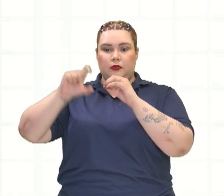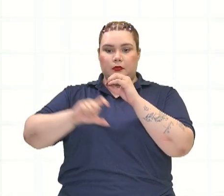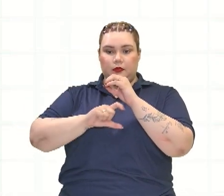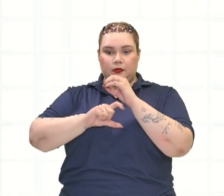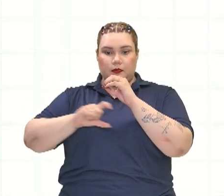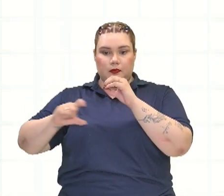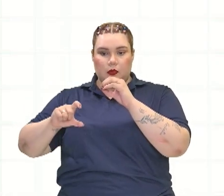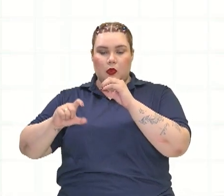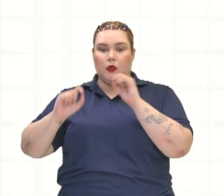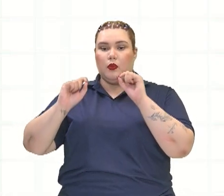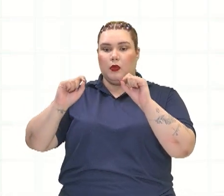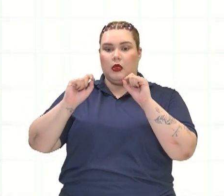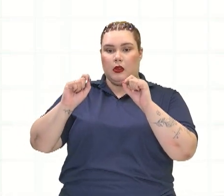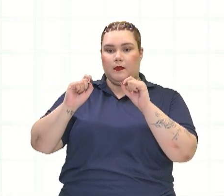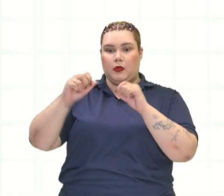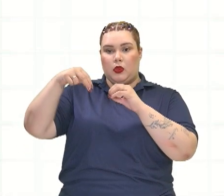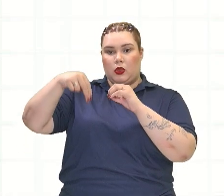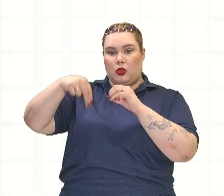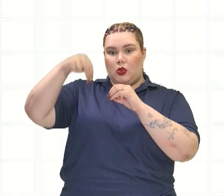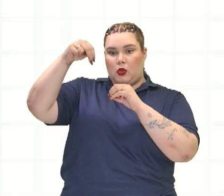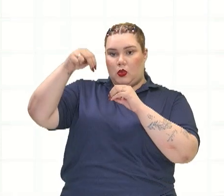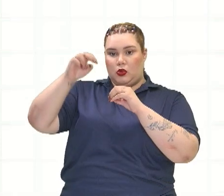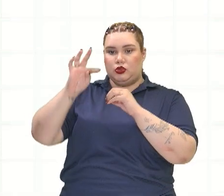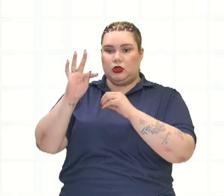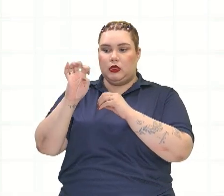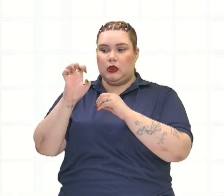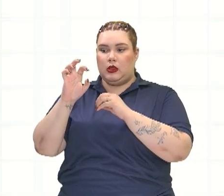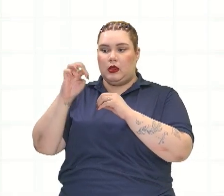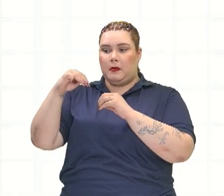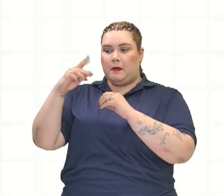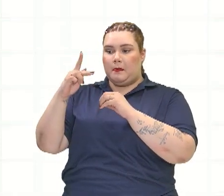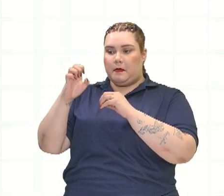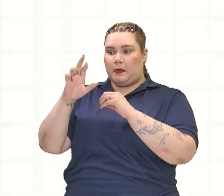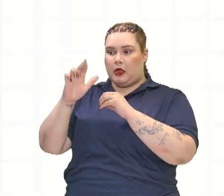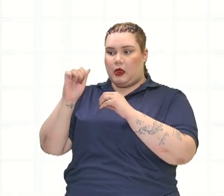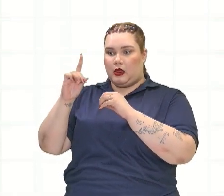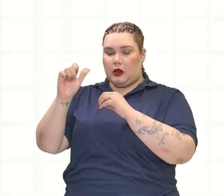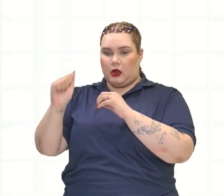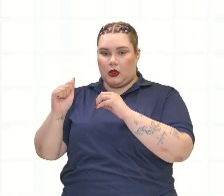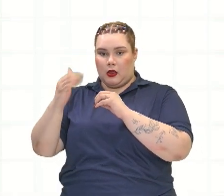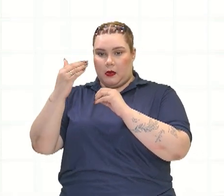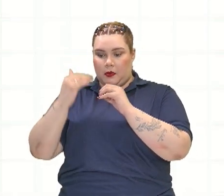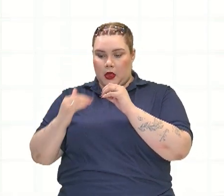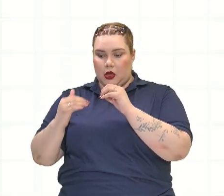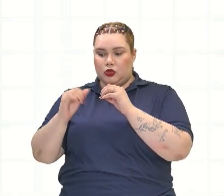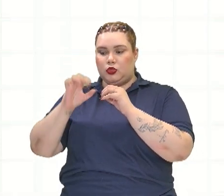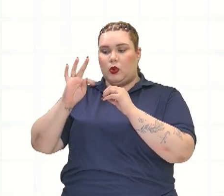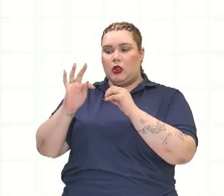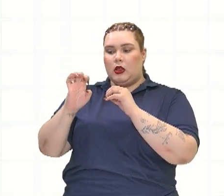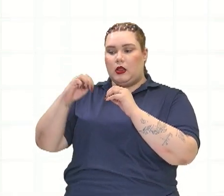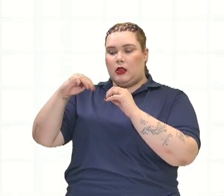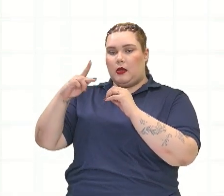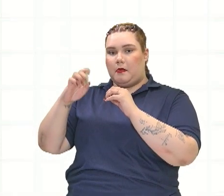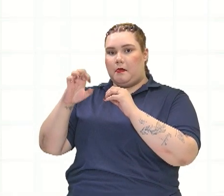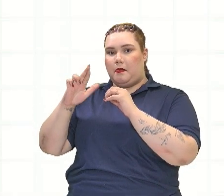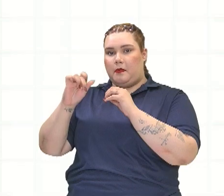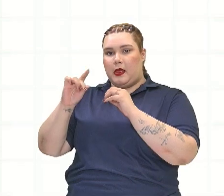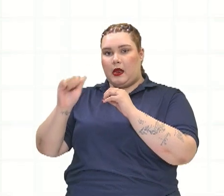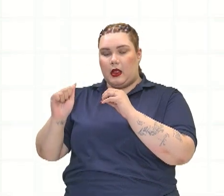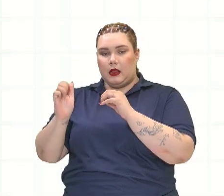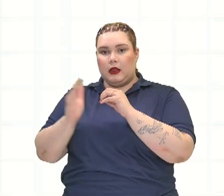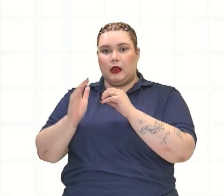temos na parte norte a zona temperada norte e na parte sul a zona temperada